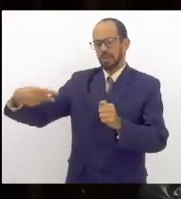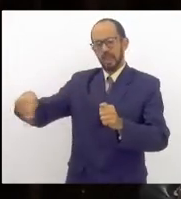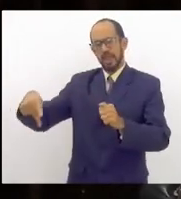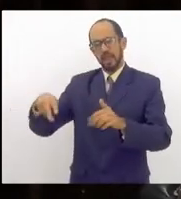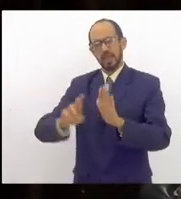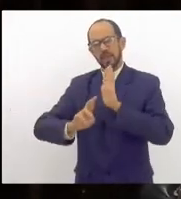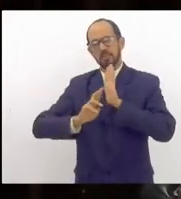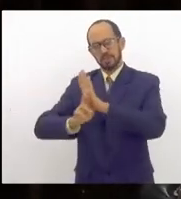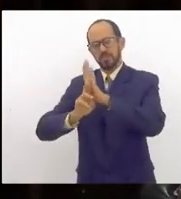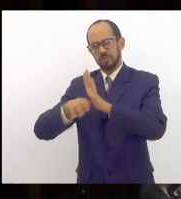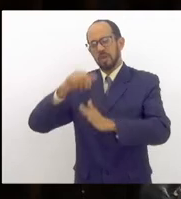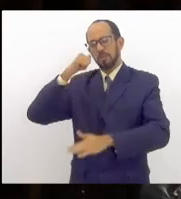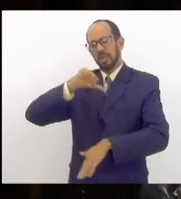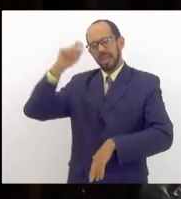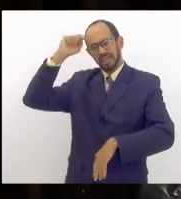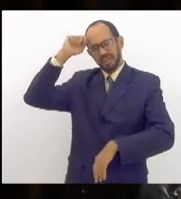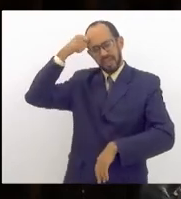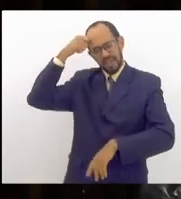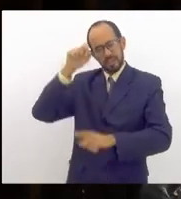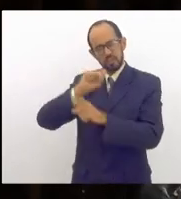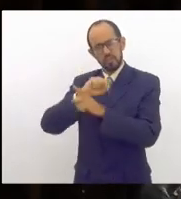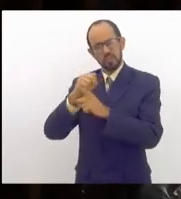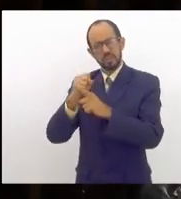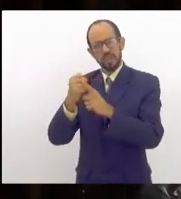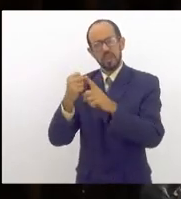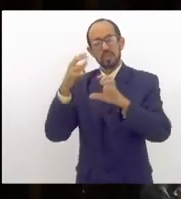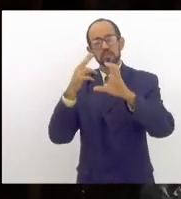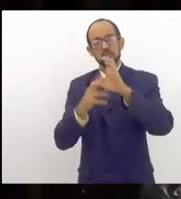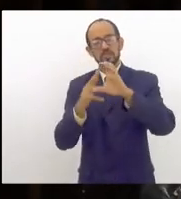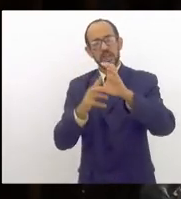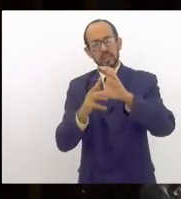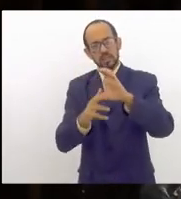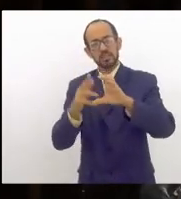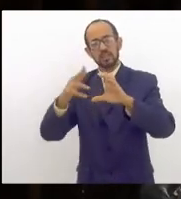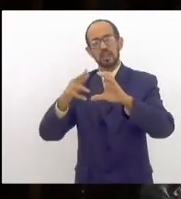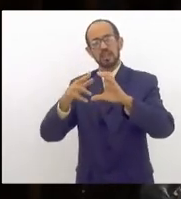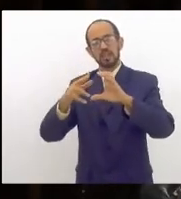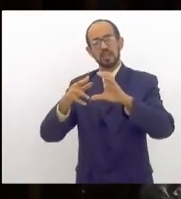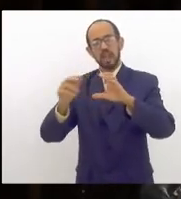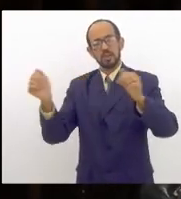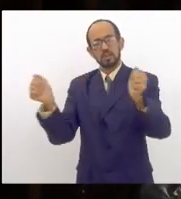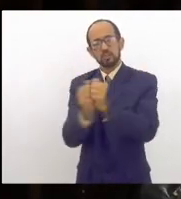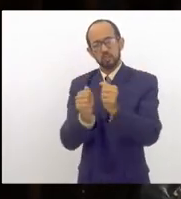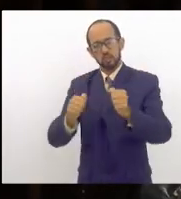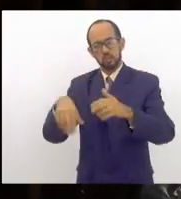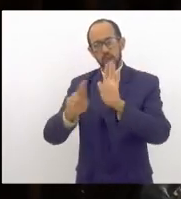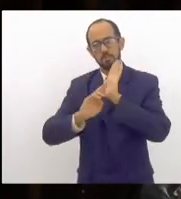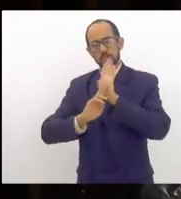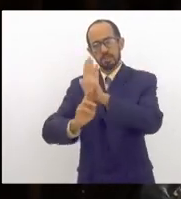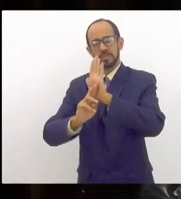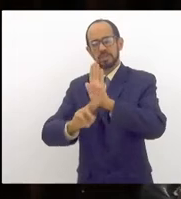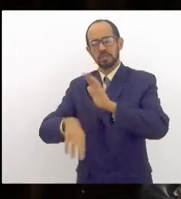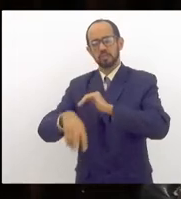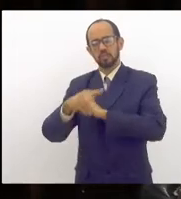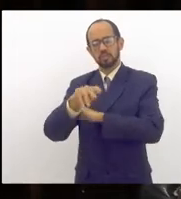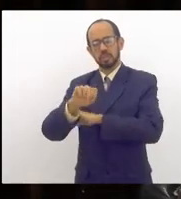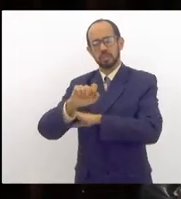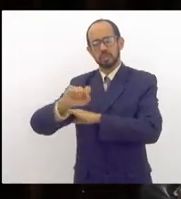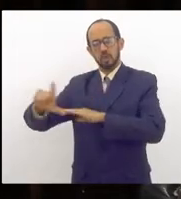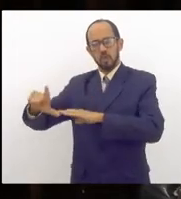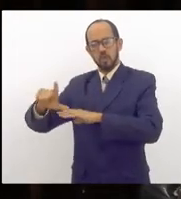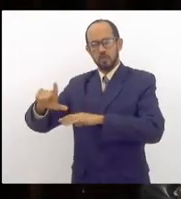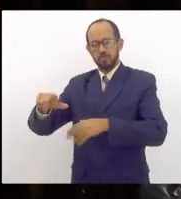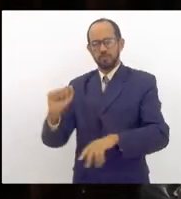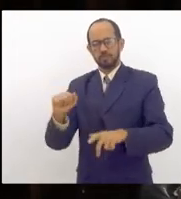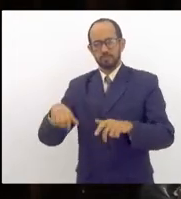socialista de esquerda e que tá aí também muito bem representando o pessoal o nosso partido aqui também que